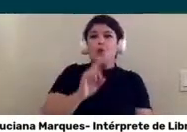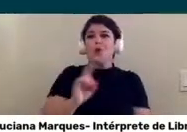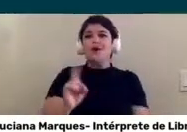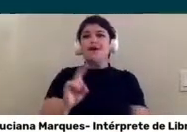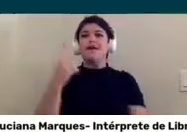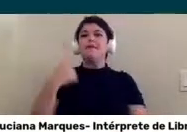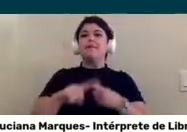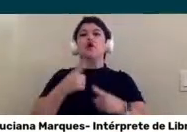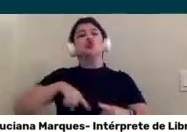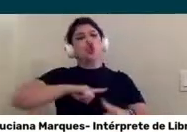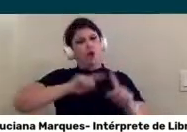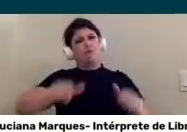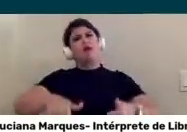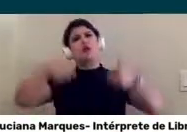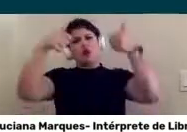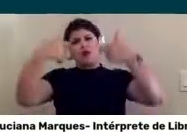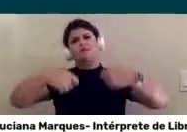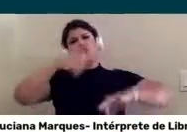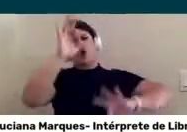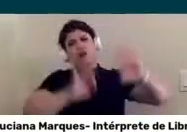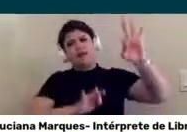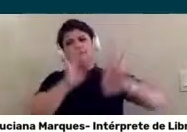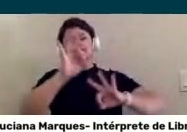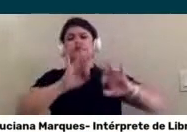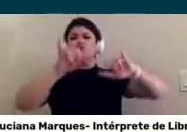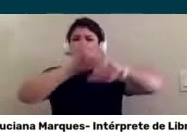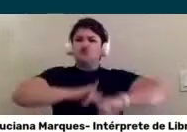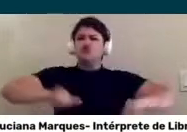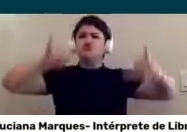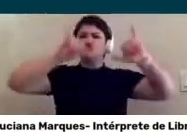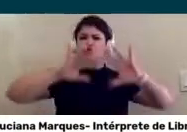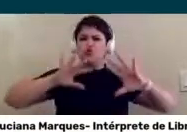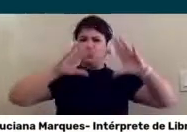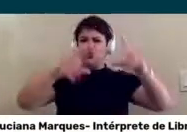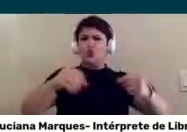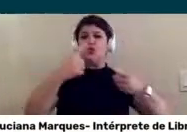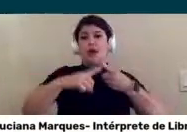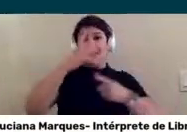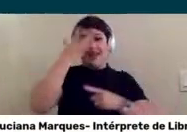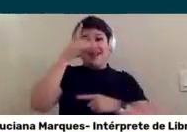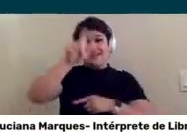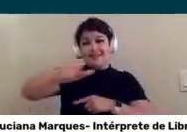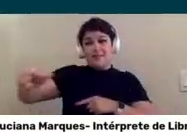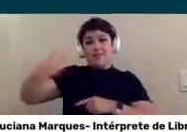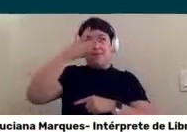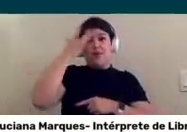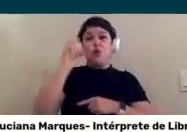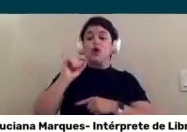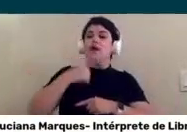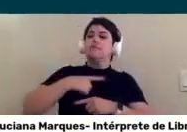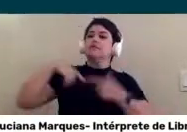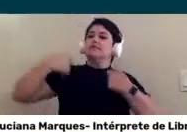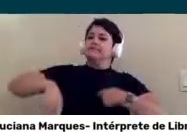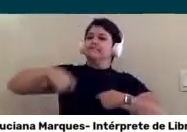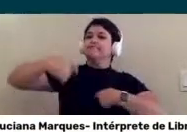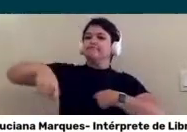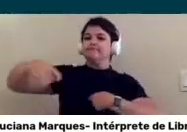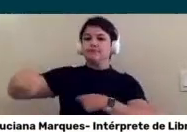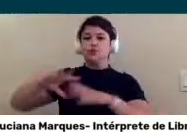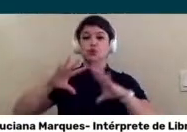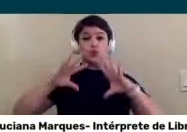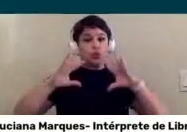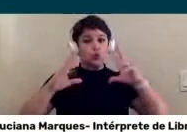tem que melhorar a organização, a divulgação. A gente tem que ouvir ativamente, né,